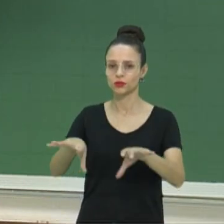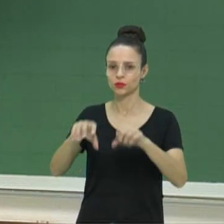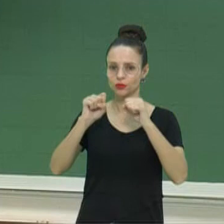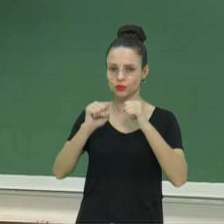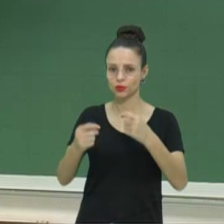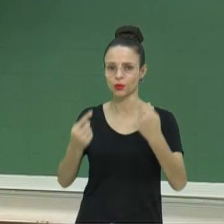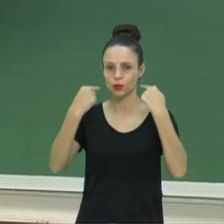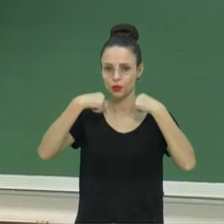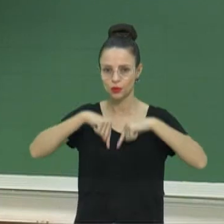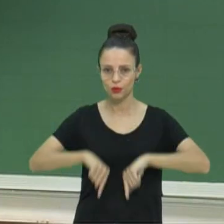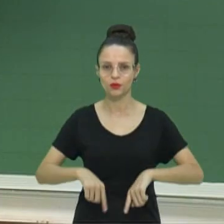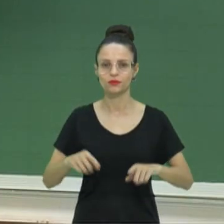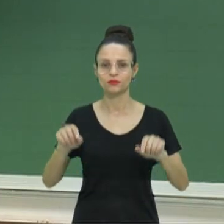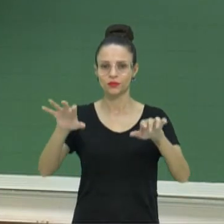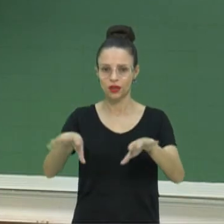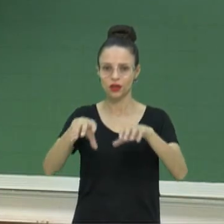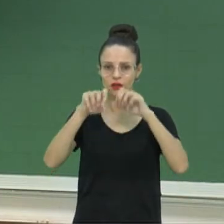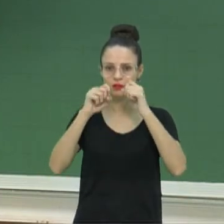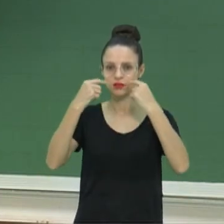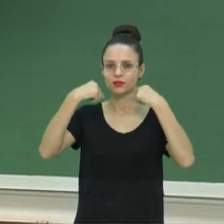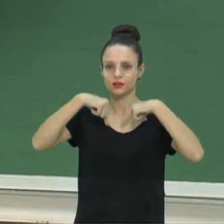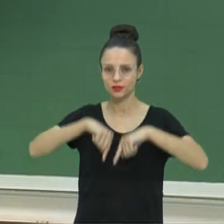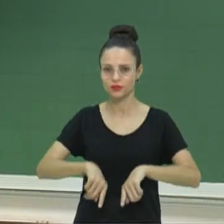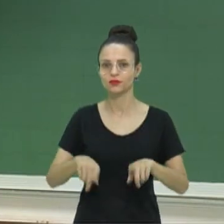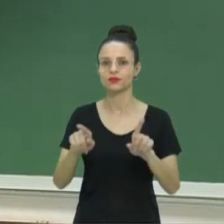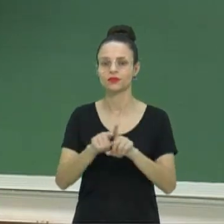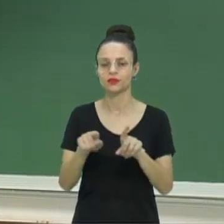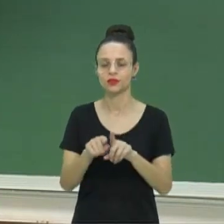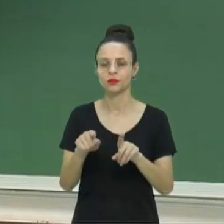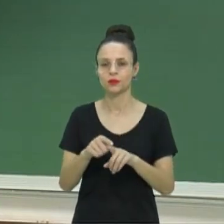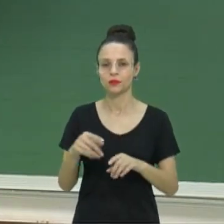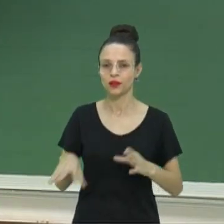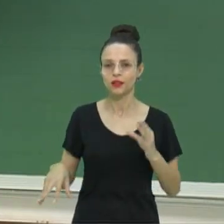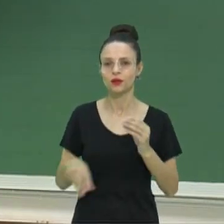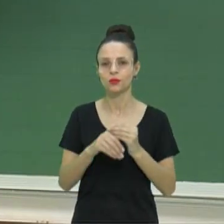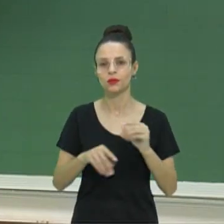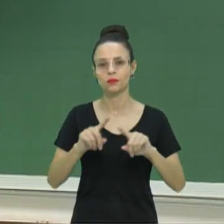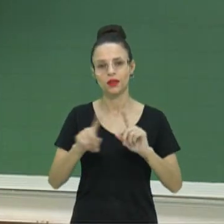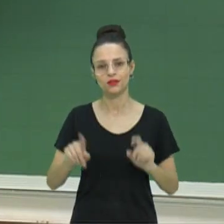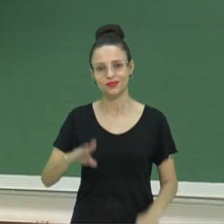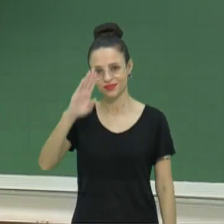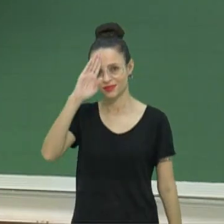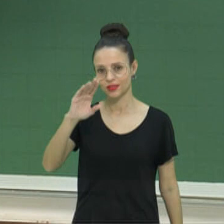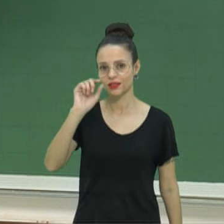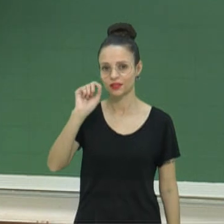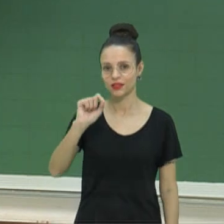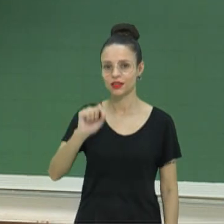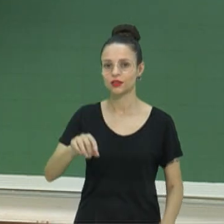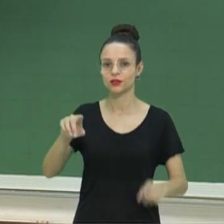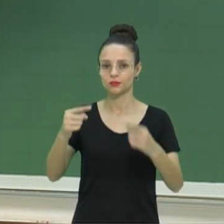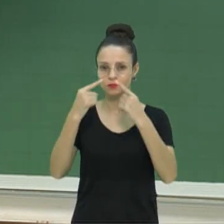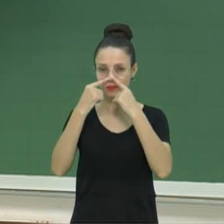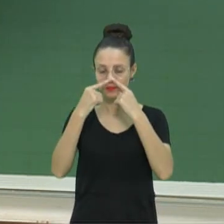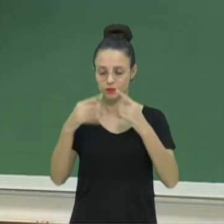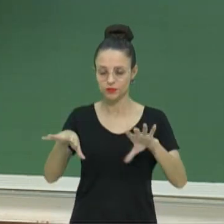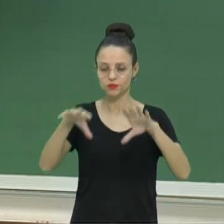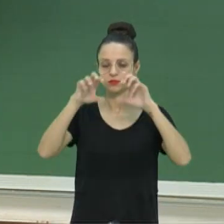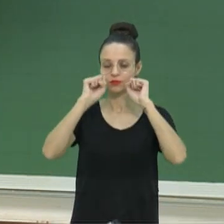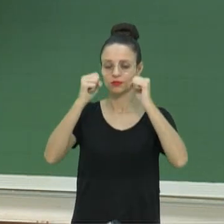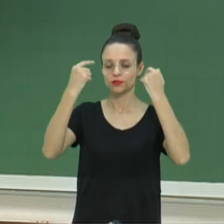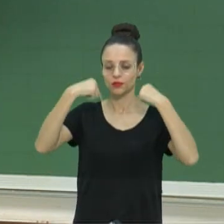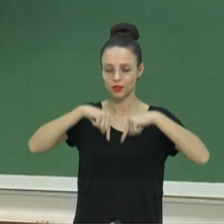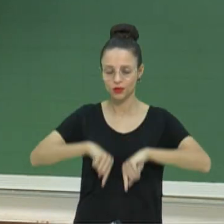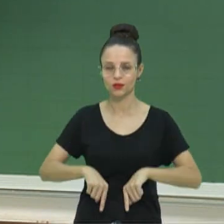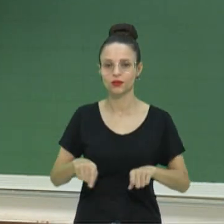fazer a inspiração, né? Também às vezes para estar complementando, mas o ideal seria a respiração pelo nariz, porque também a situação